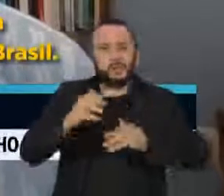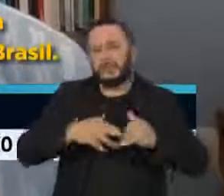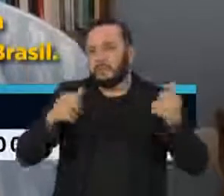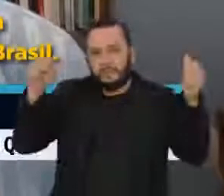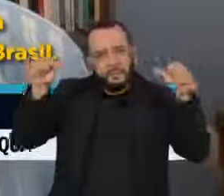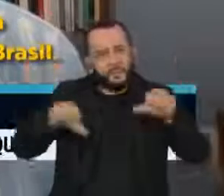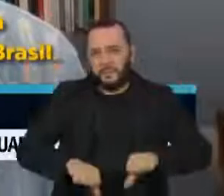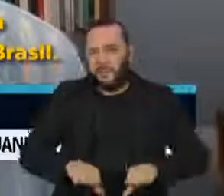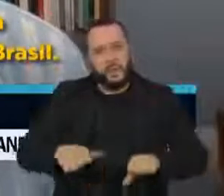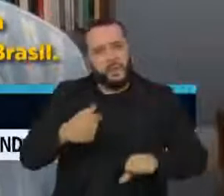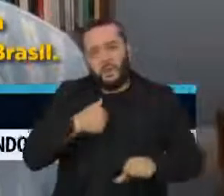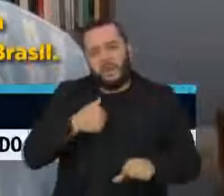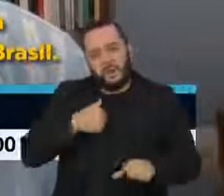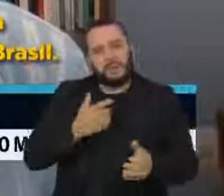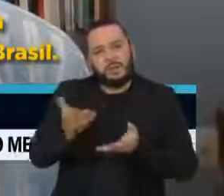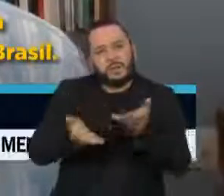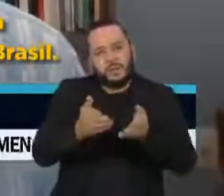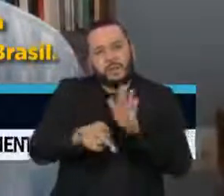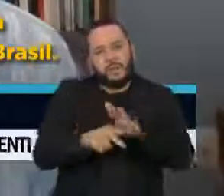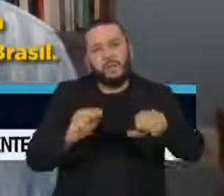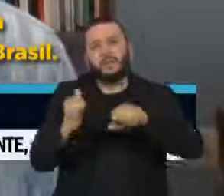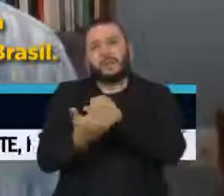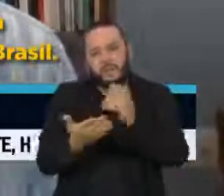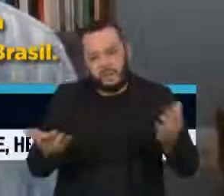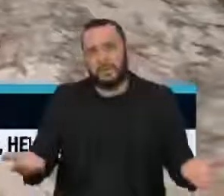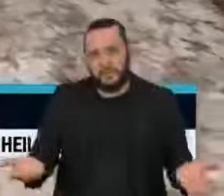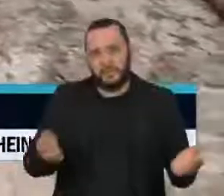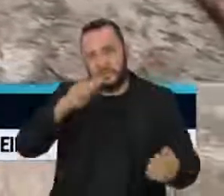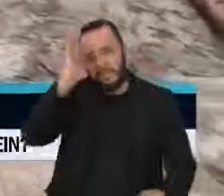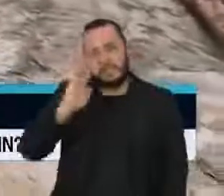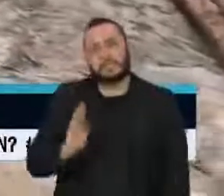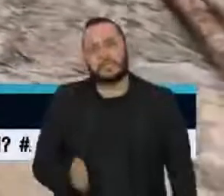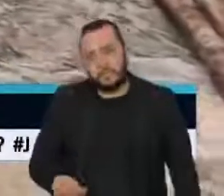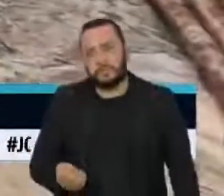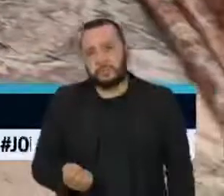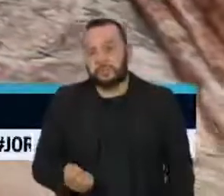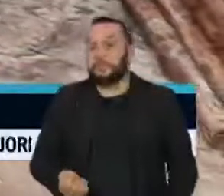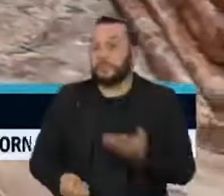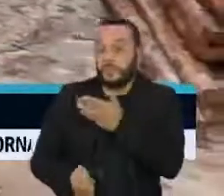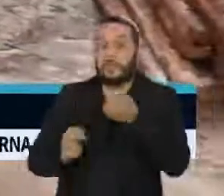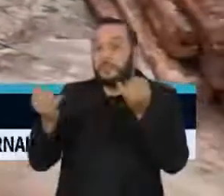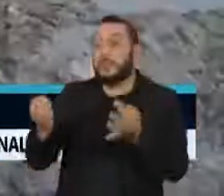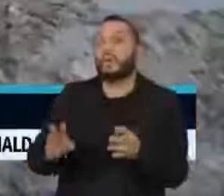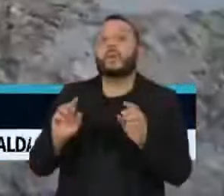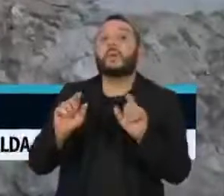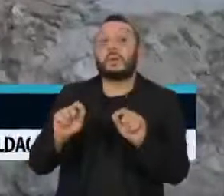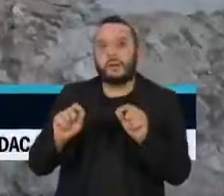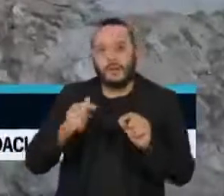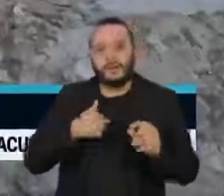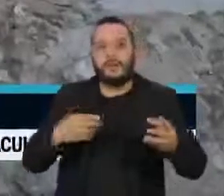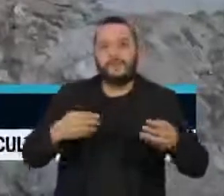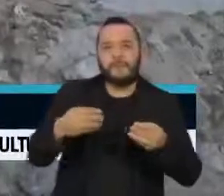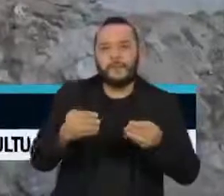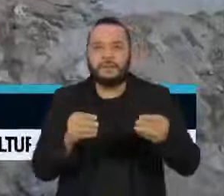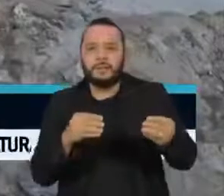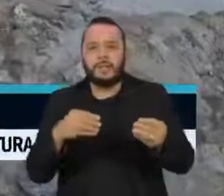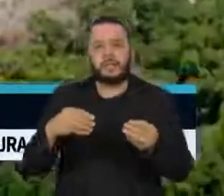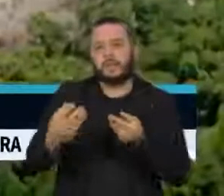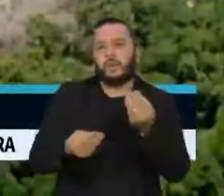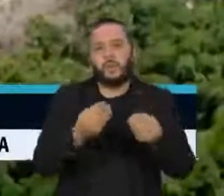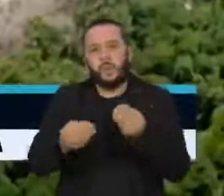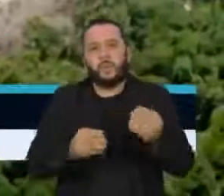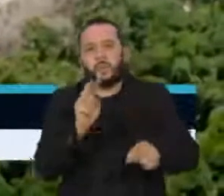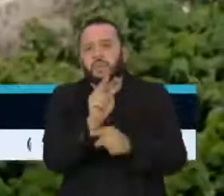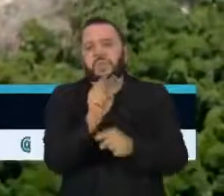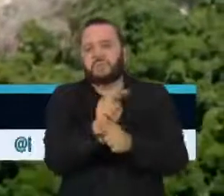estatais indígenas para enfrentar a pandemia, lá de Brasil. A fala faz referência à flexibilização de medidas de proteção ambiental